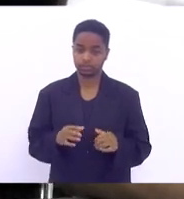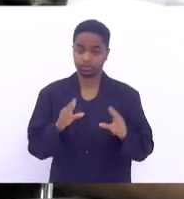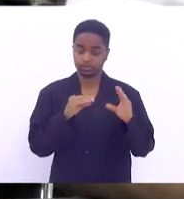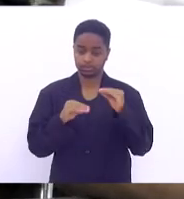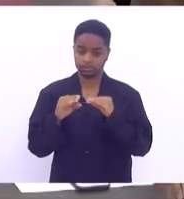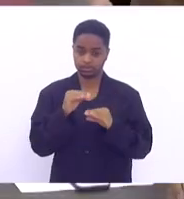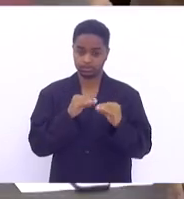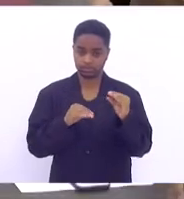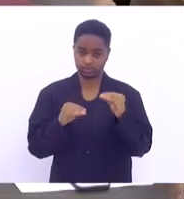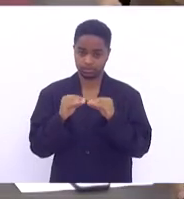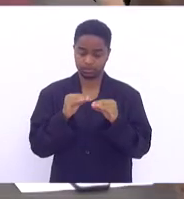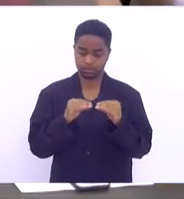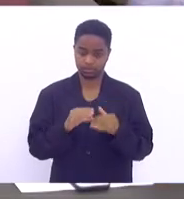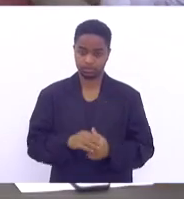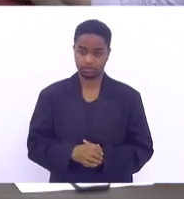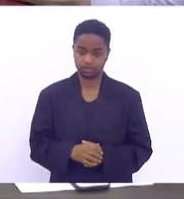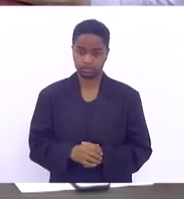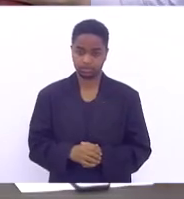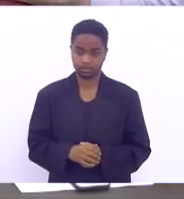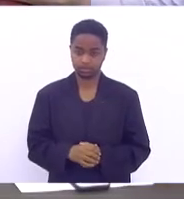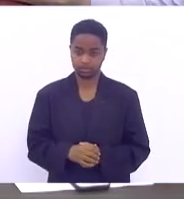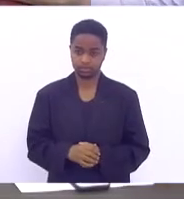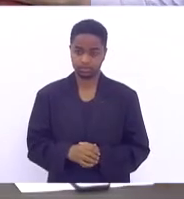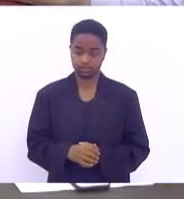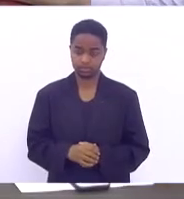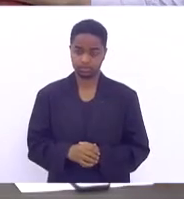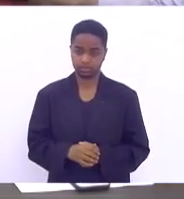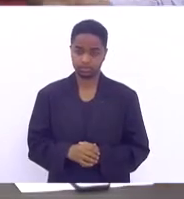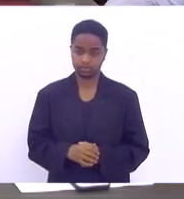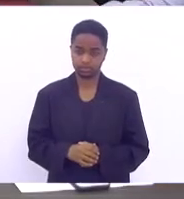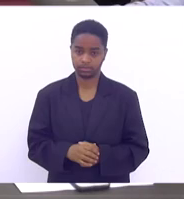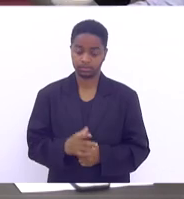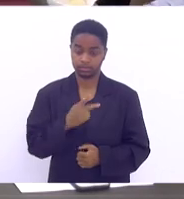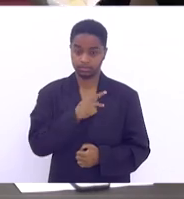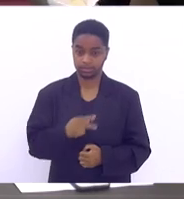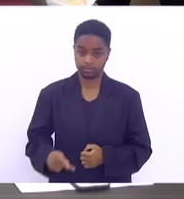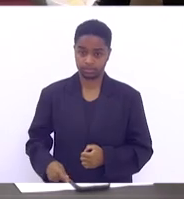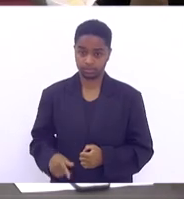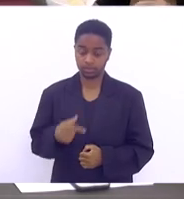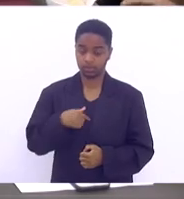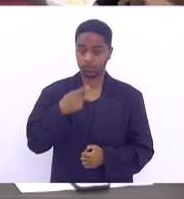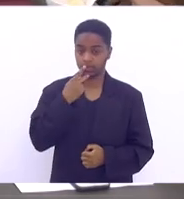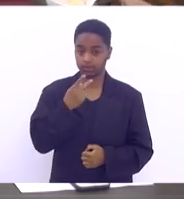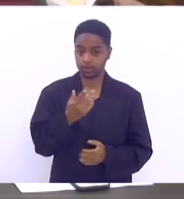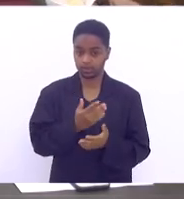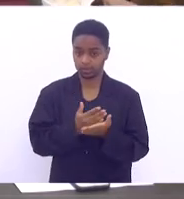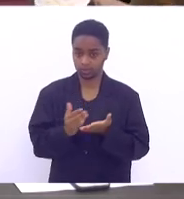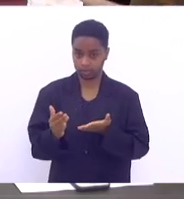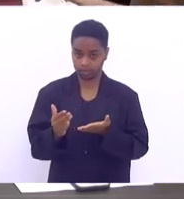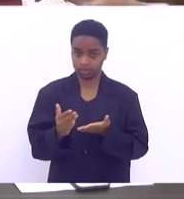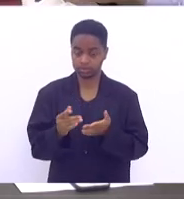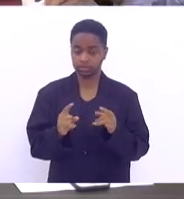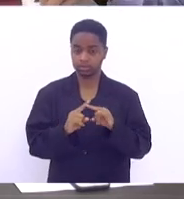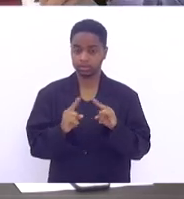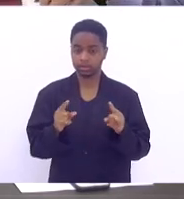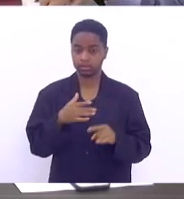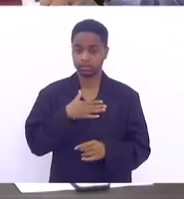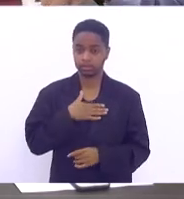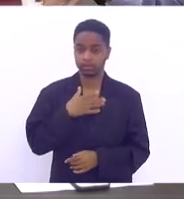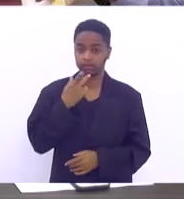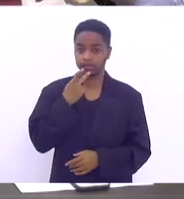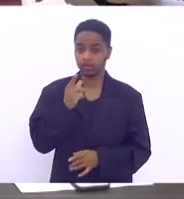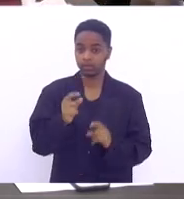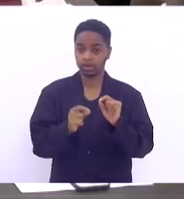eu não concordei. Não concordou? Eu queria, jurídica, não. Presidente, eu fiz a fala inicial, e a minha fala inicial foi